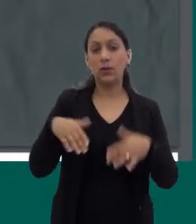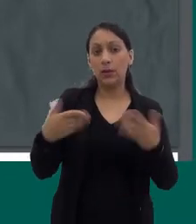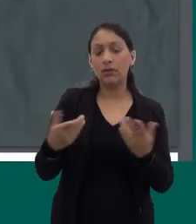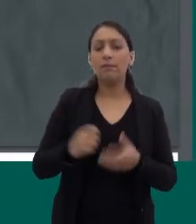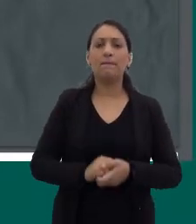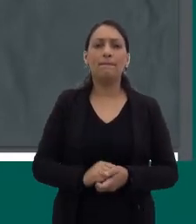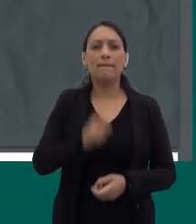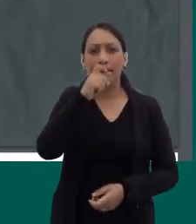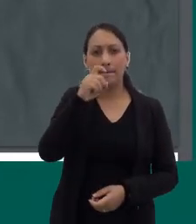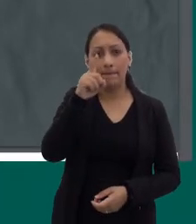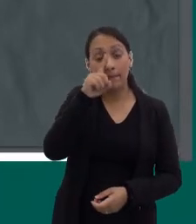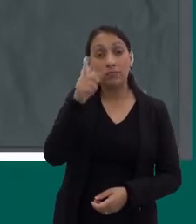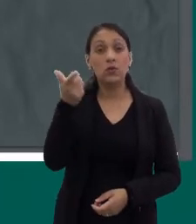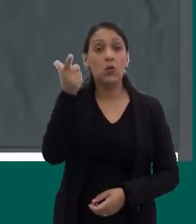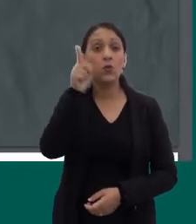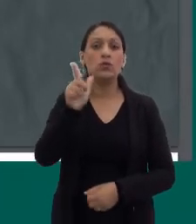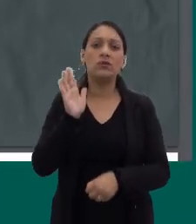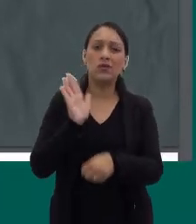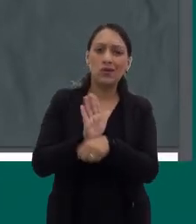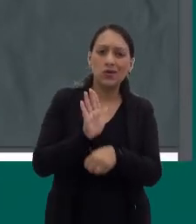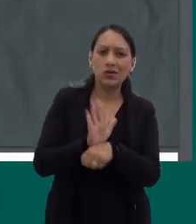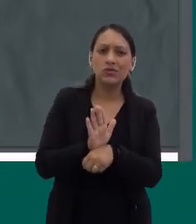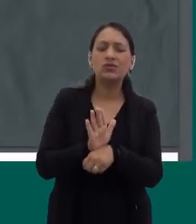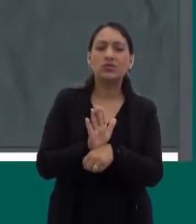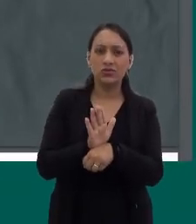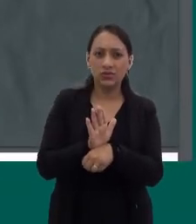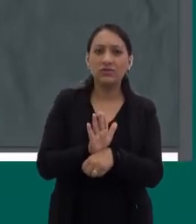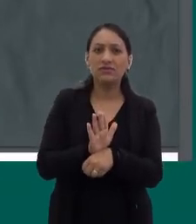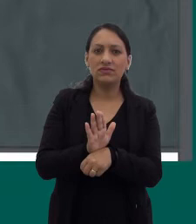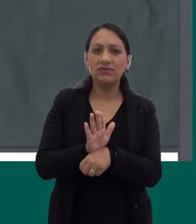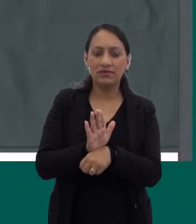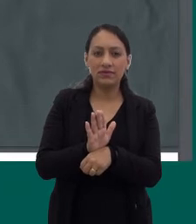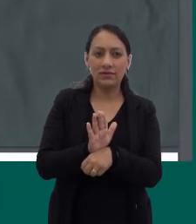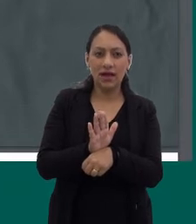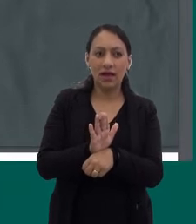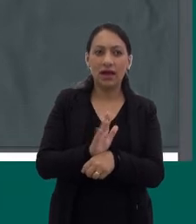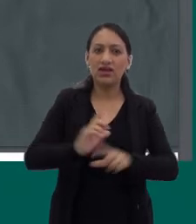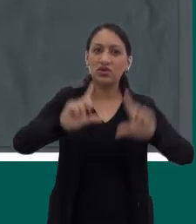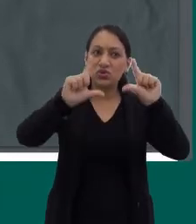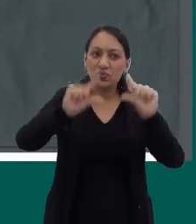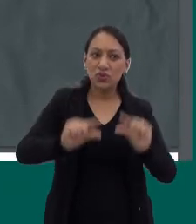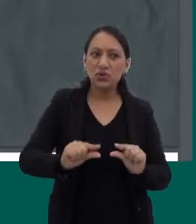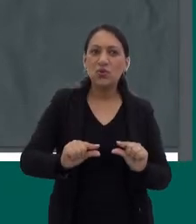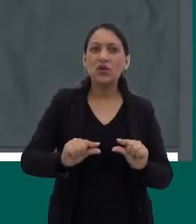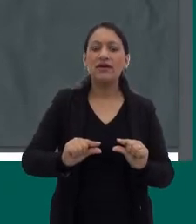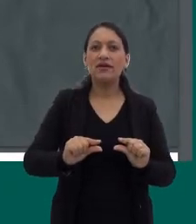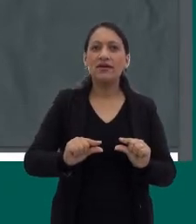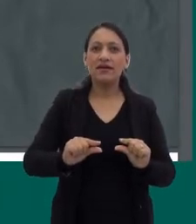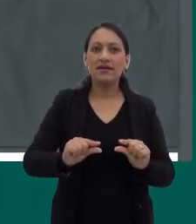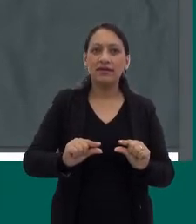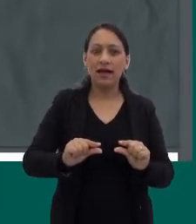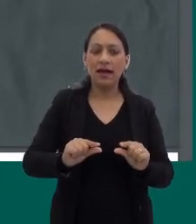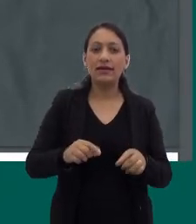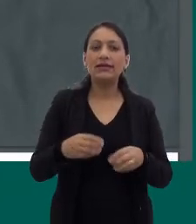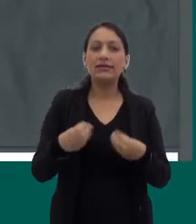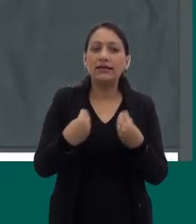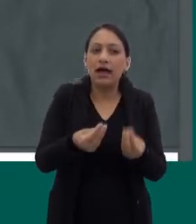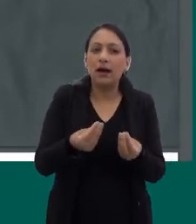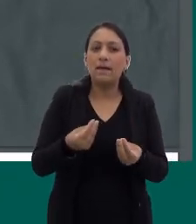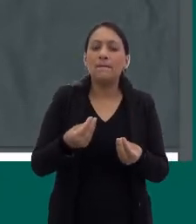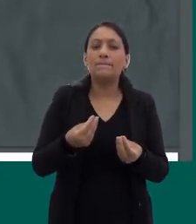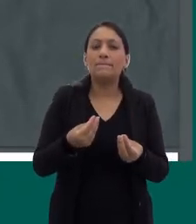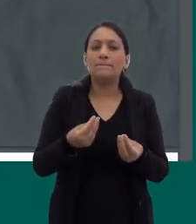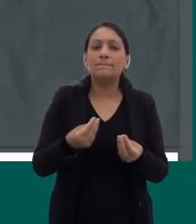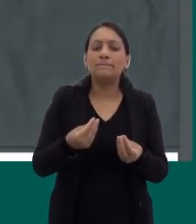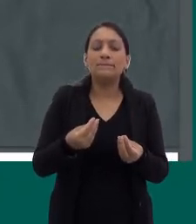pais conseguem ajudar e metabolizar, né, a experiência desprazerosa que o bebê está tendo com